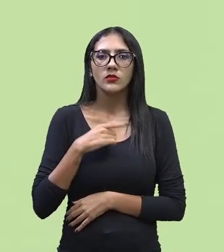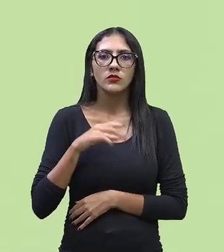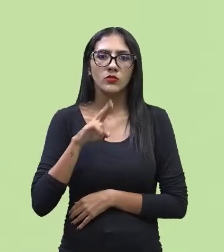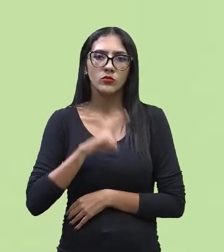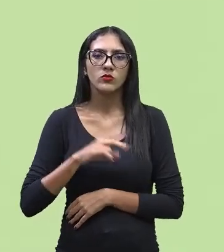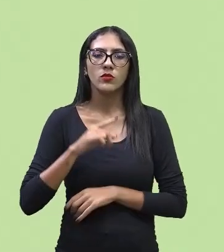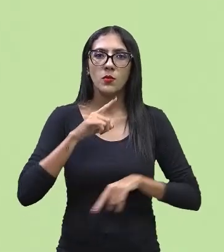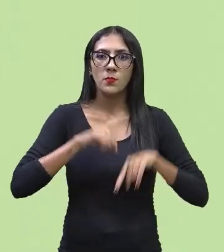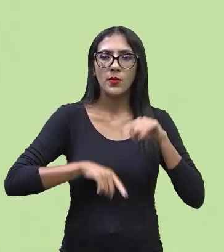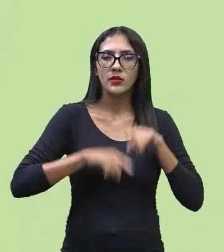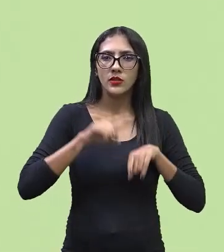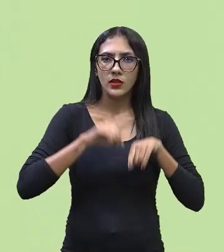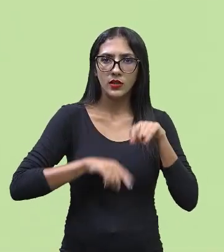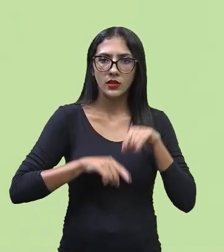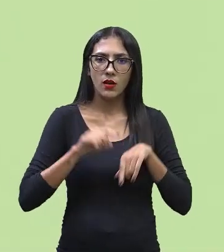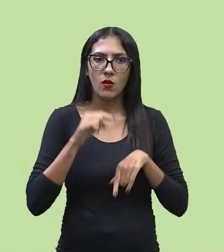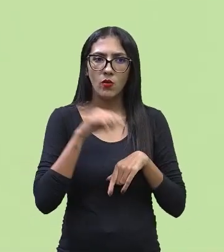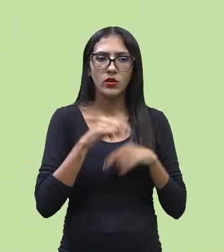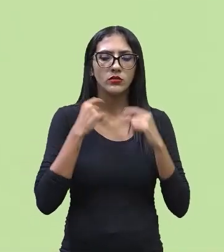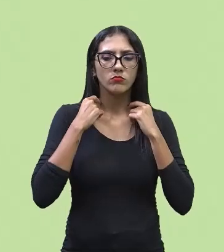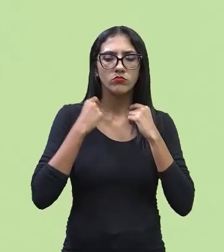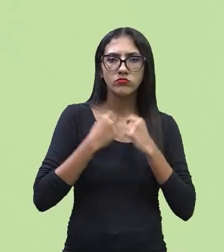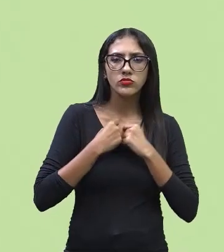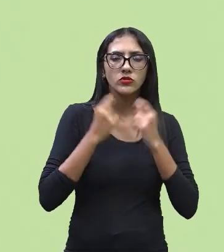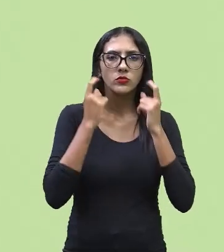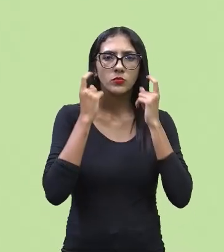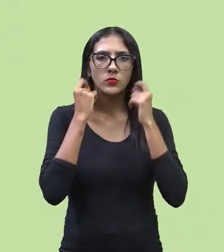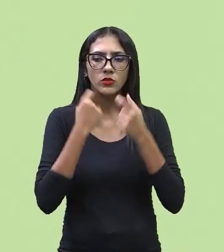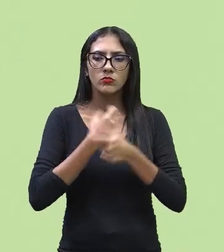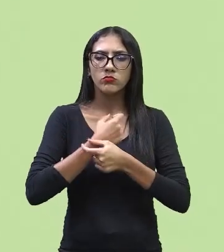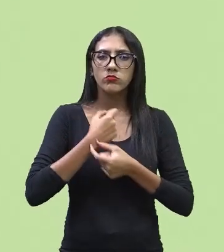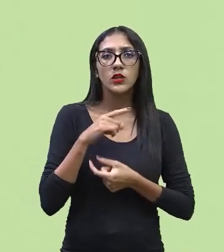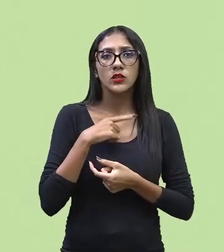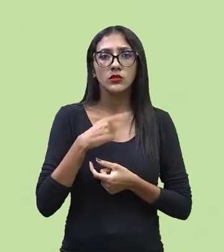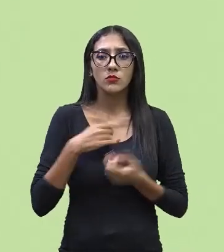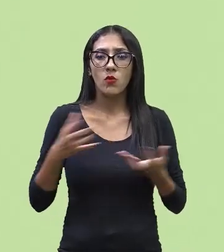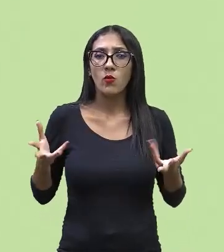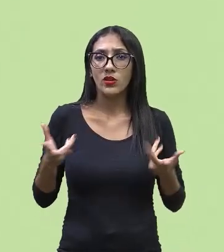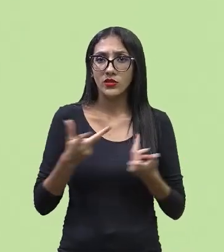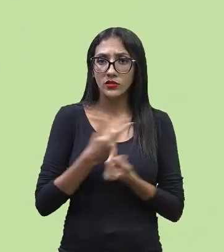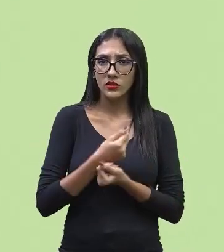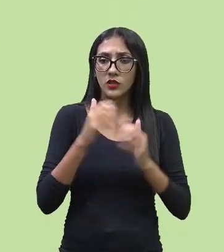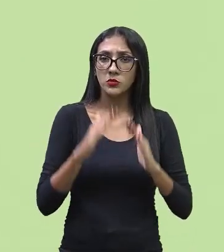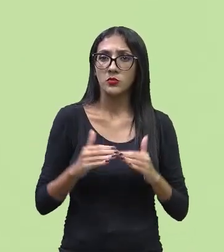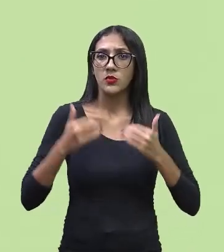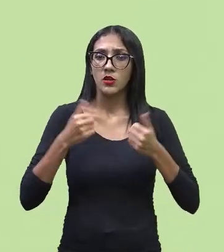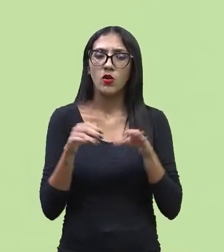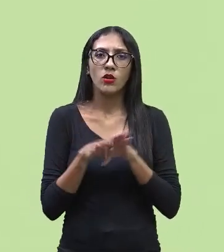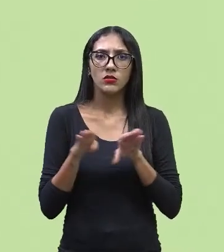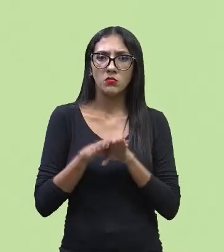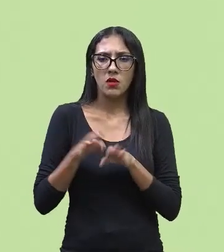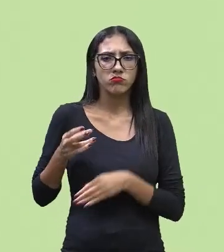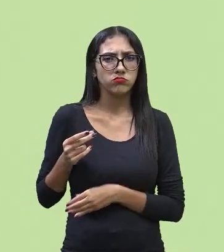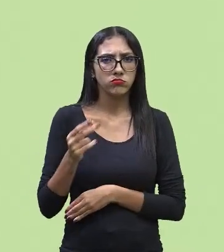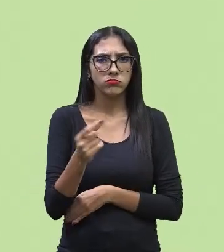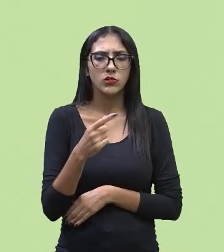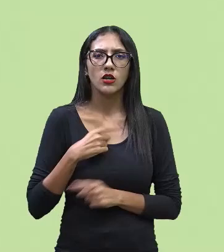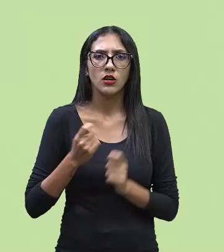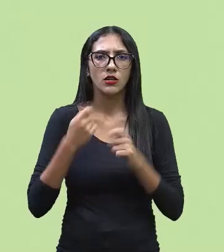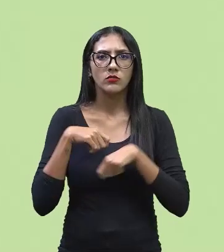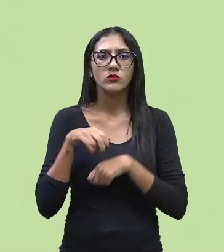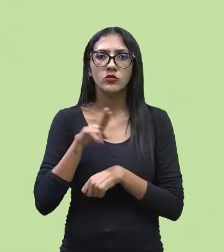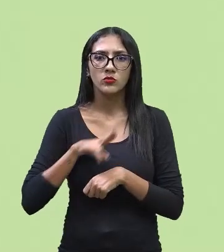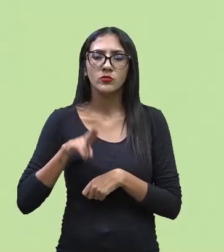essa peça em questão, né, ela tenha uma maior qualidade, maior durabilidade, e por esse motivo também ela